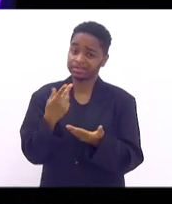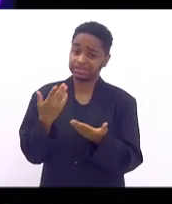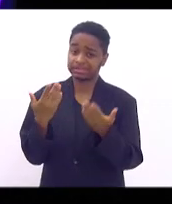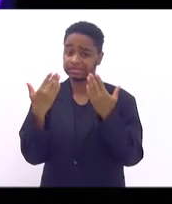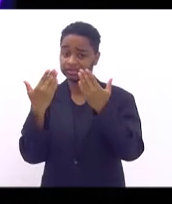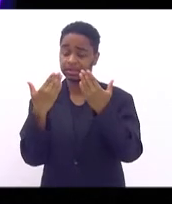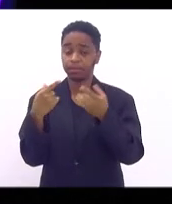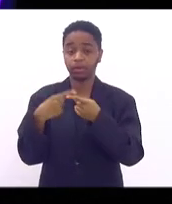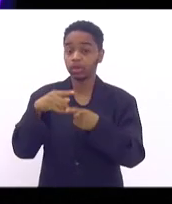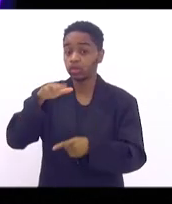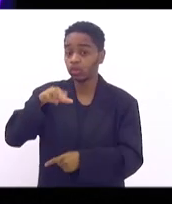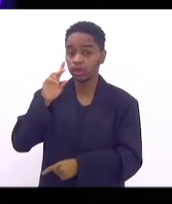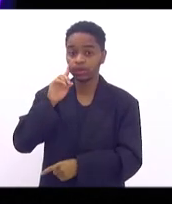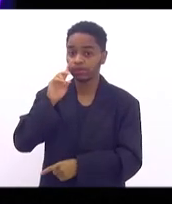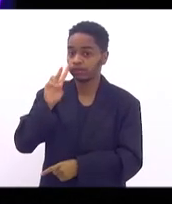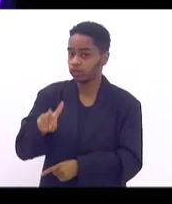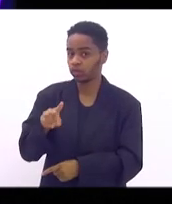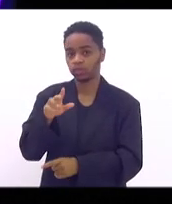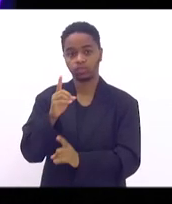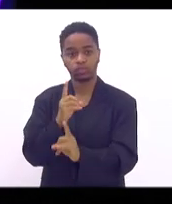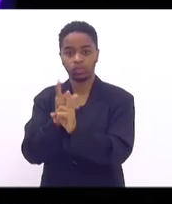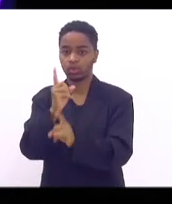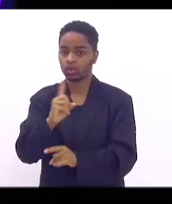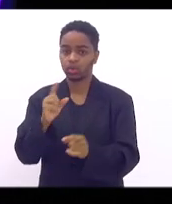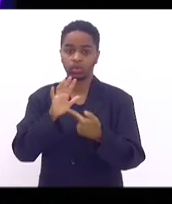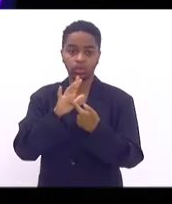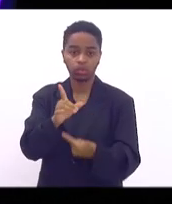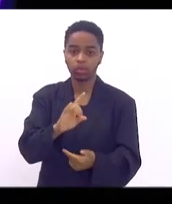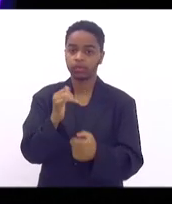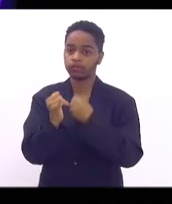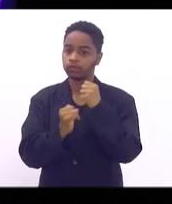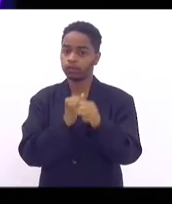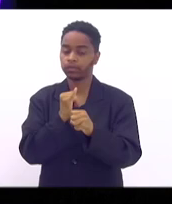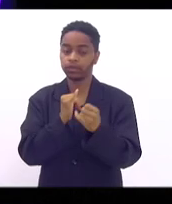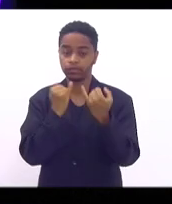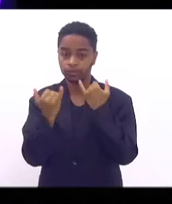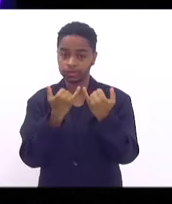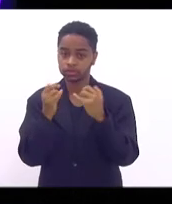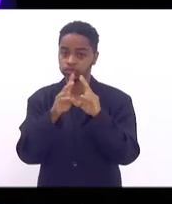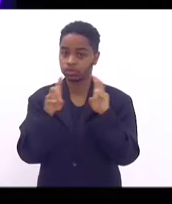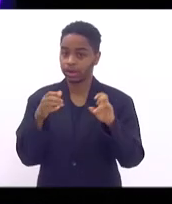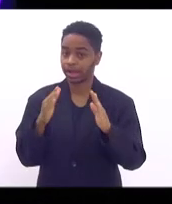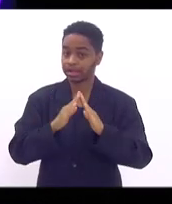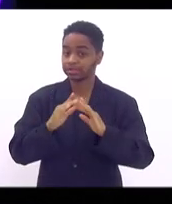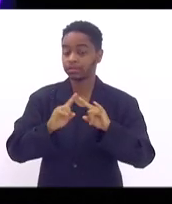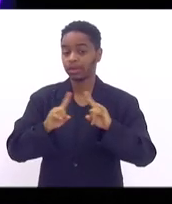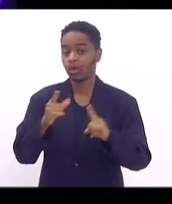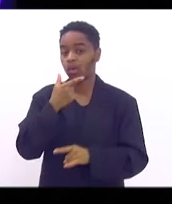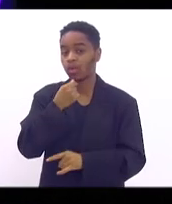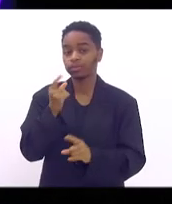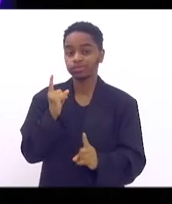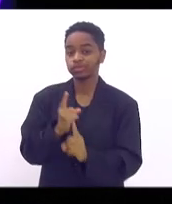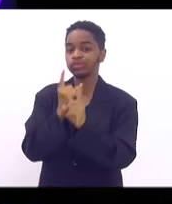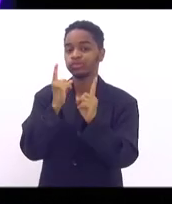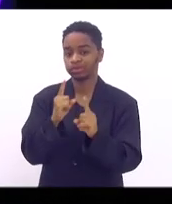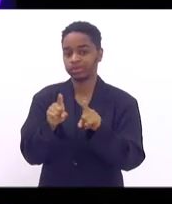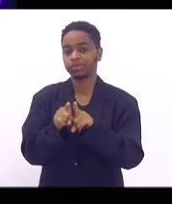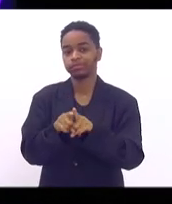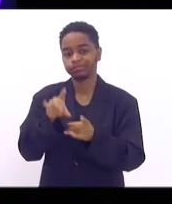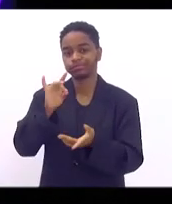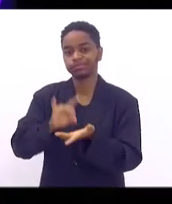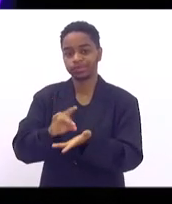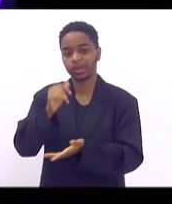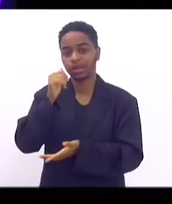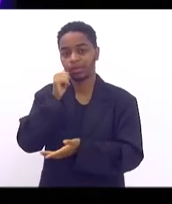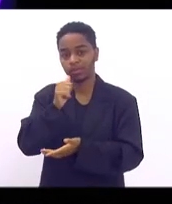esse sujeito. Segundo ela, não passou informações da residência e esse sujeito teve acesso e ela, de fato, recebia,